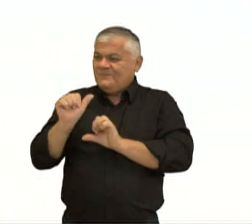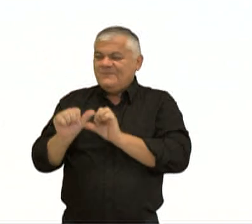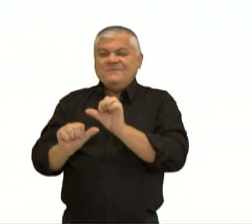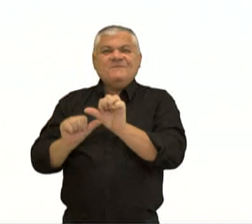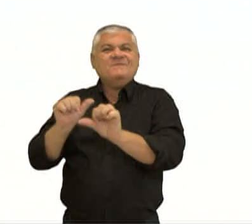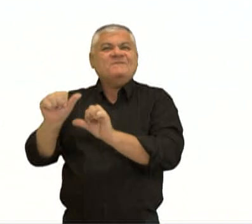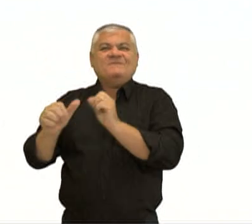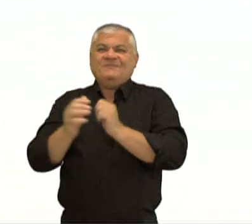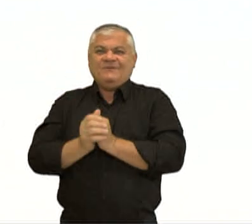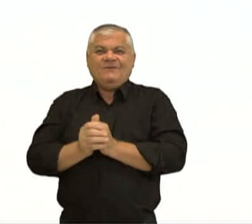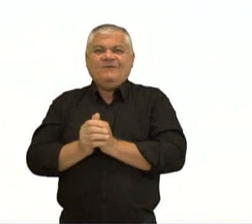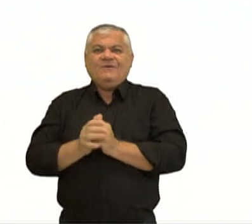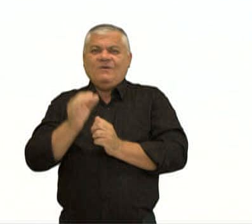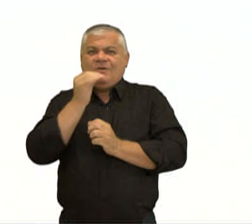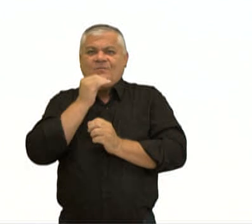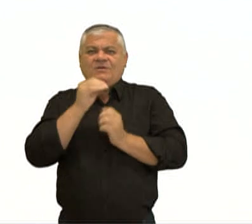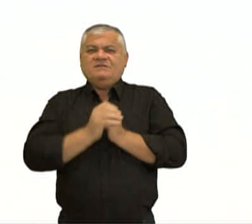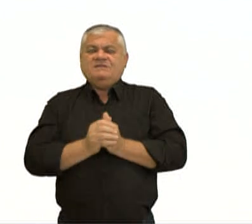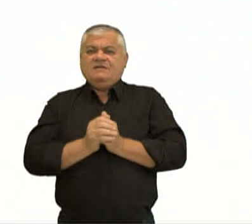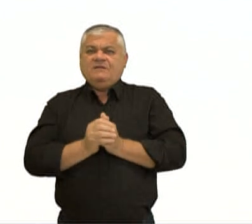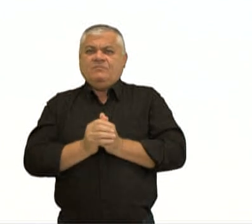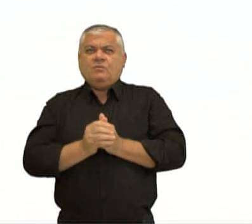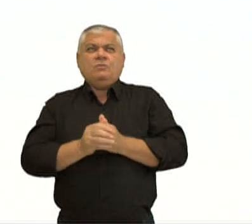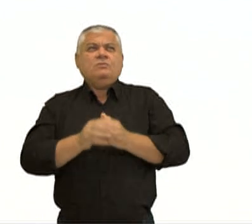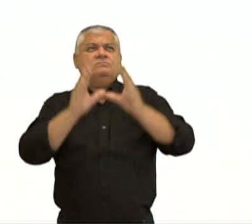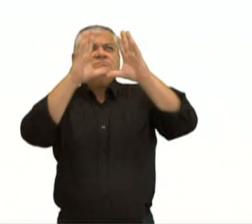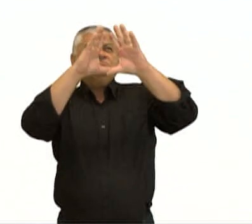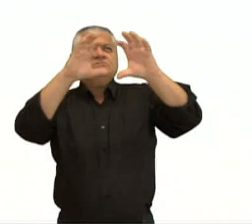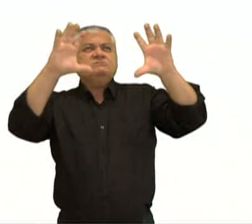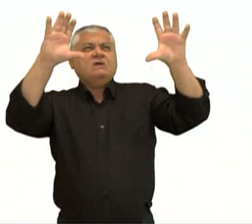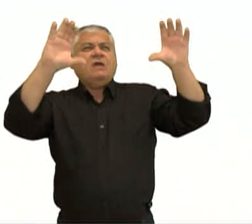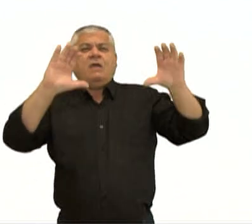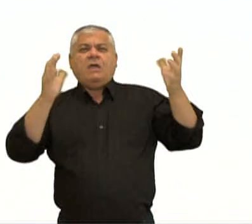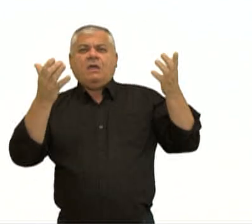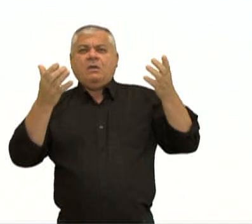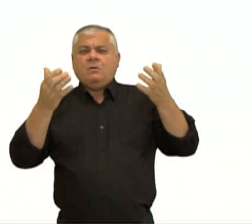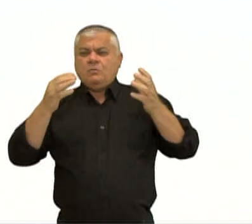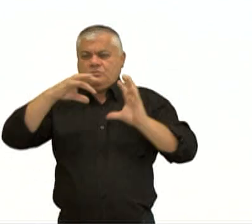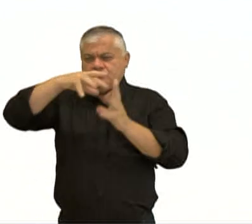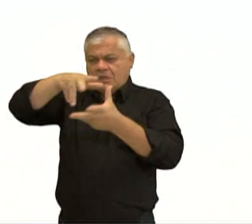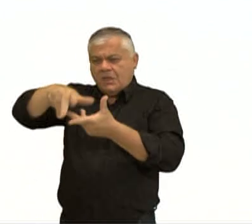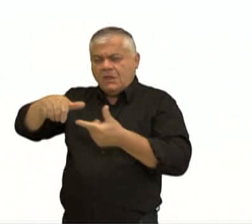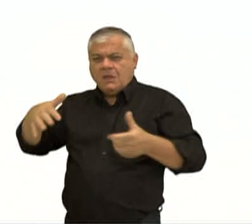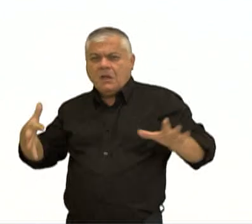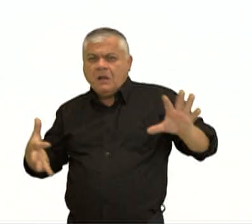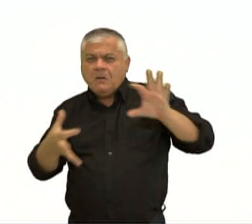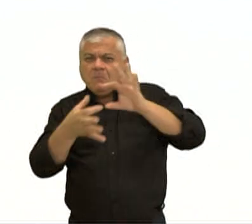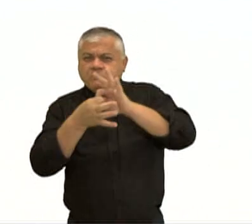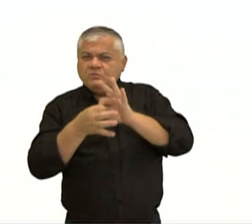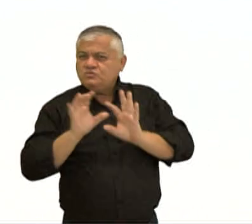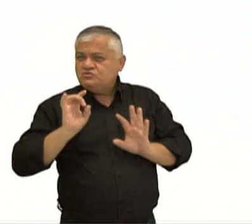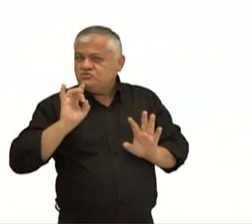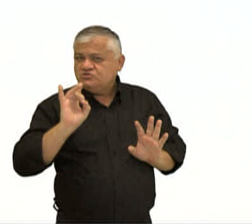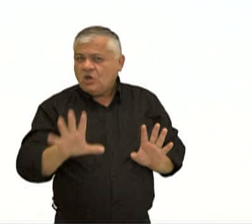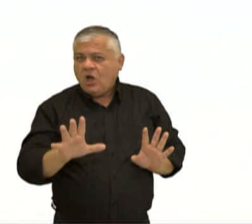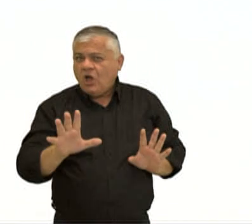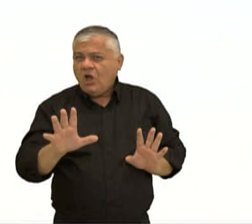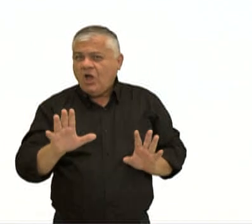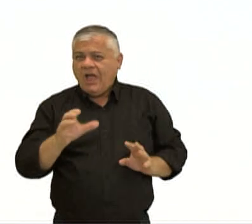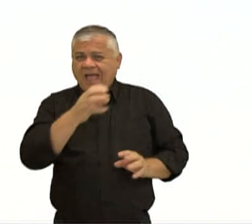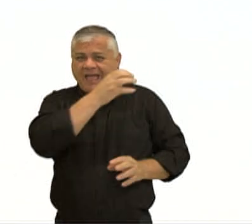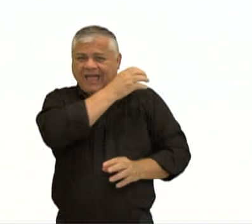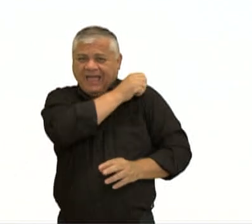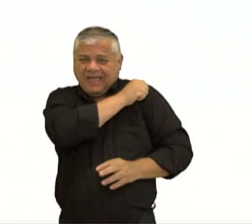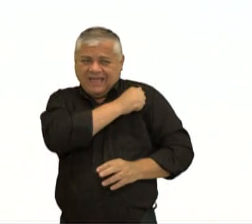do cosmos harmônico e fechado, das esferas celestes, elaborado por Aristóteles, mas